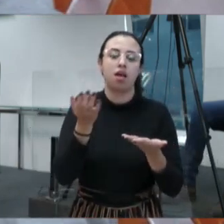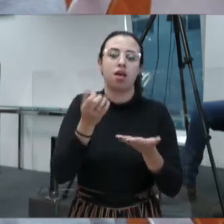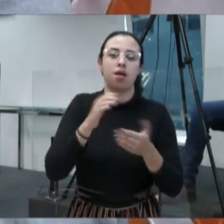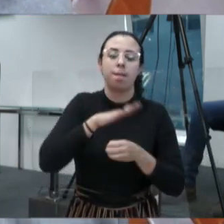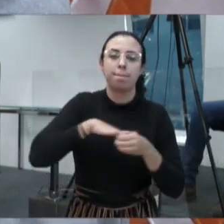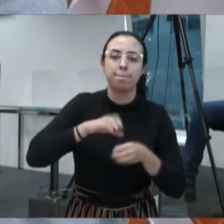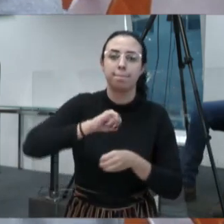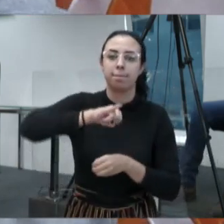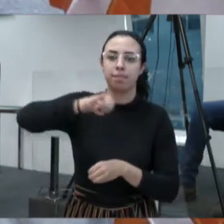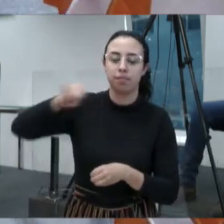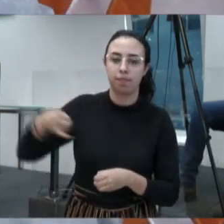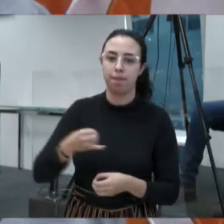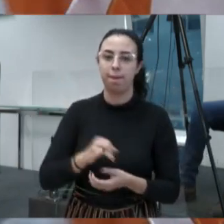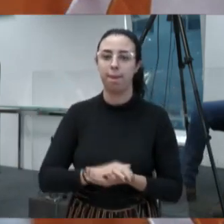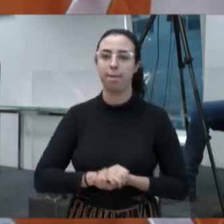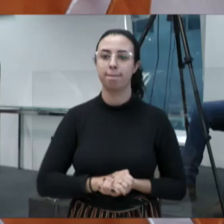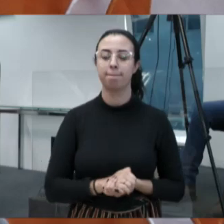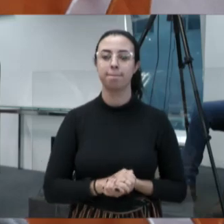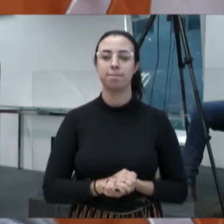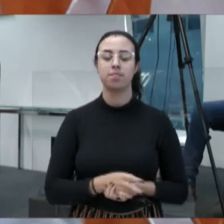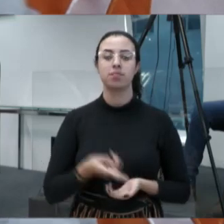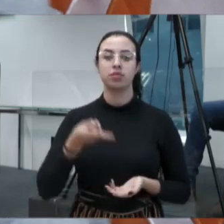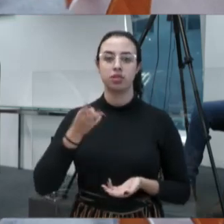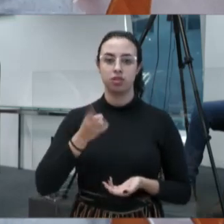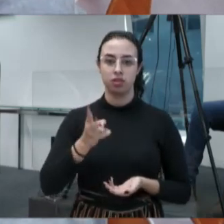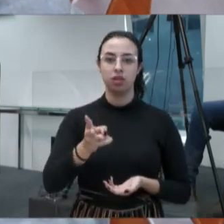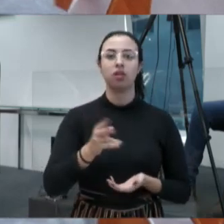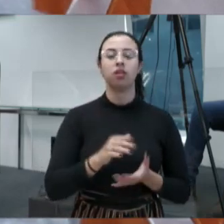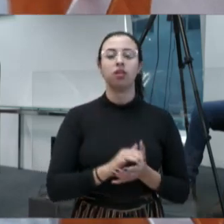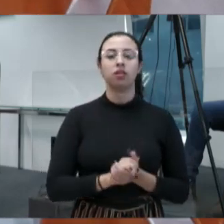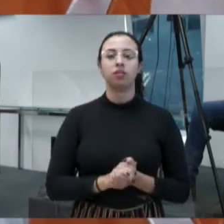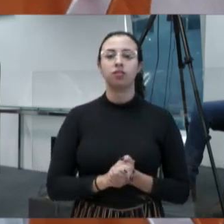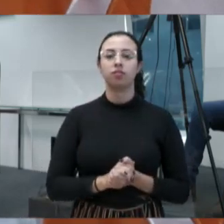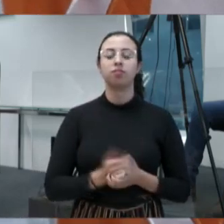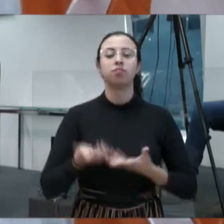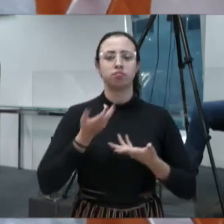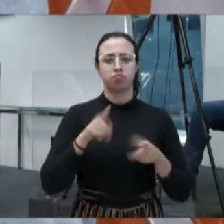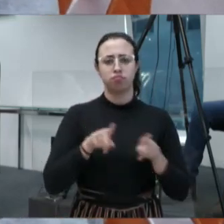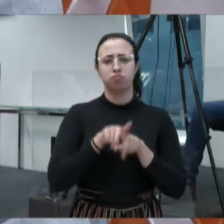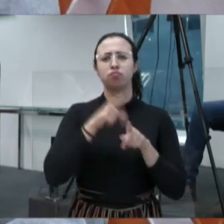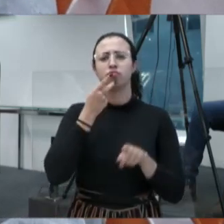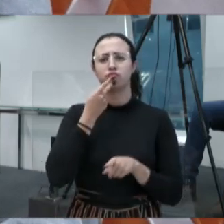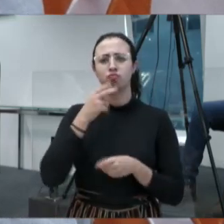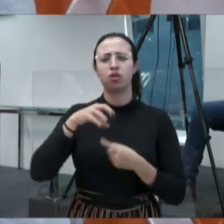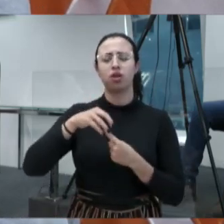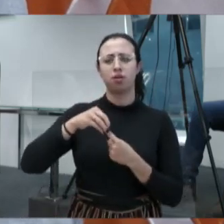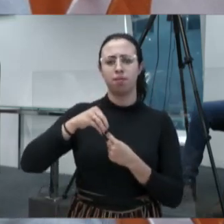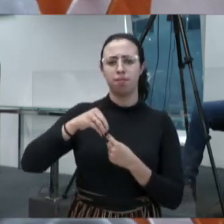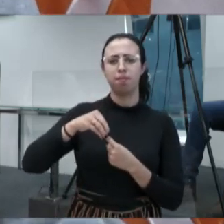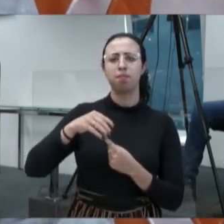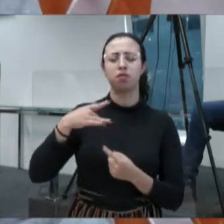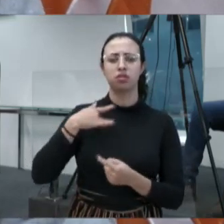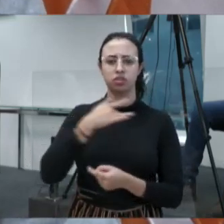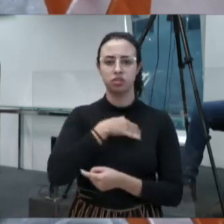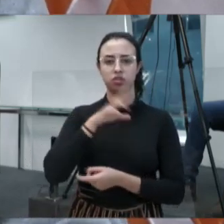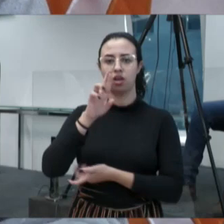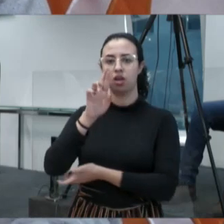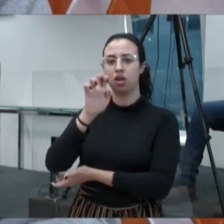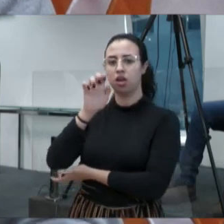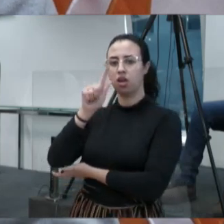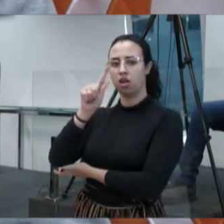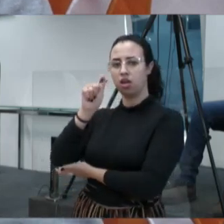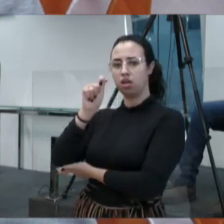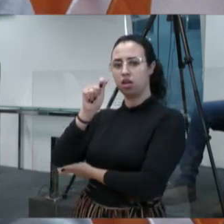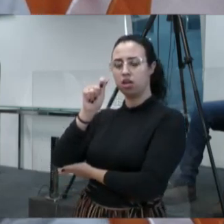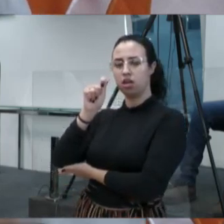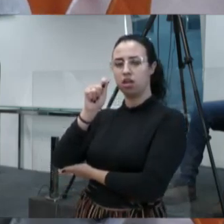outros bairros adjacentes. Dando continuidade, senhor presidente, quero também falar aqui do posto lá do Realengo, né, a atenção primária que a